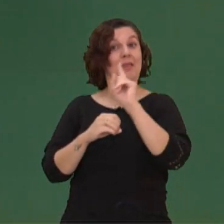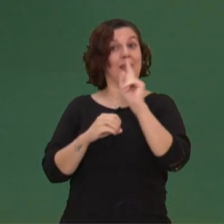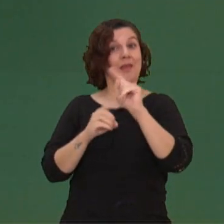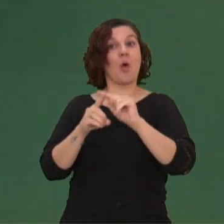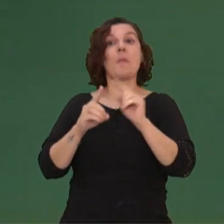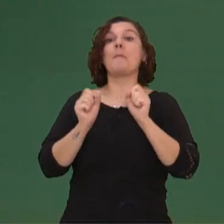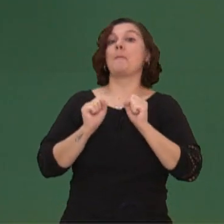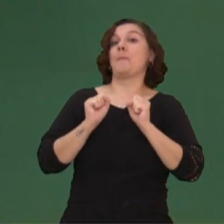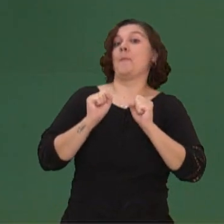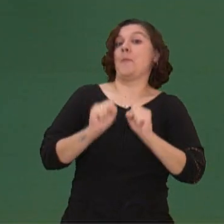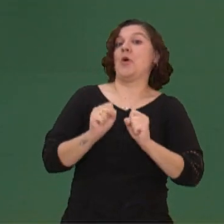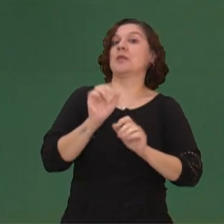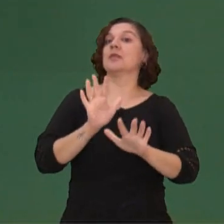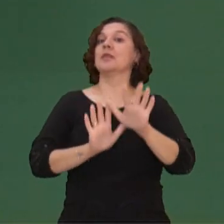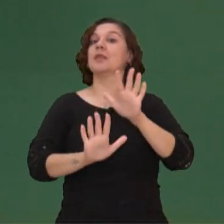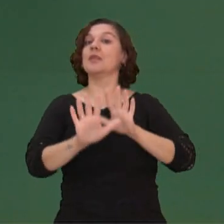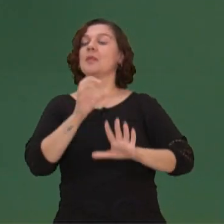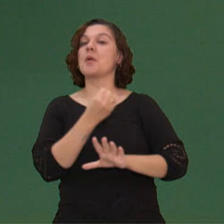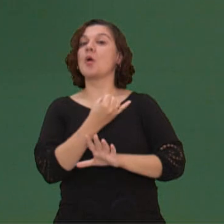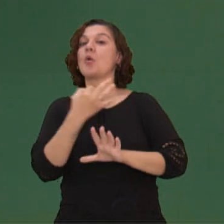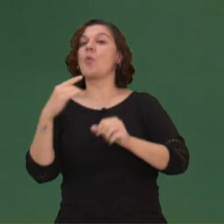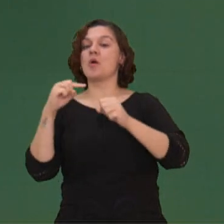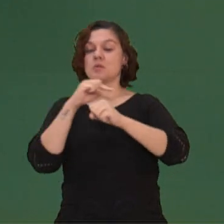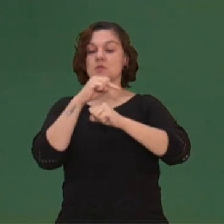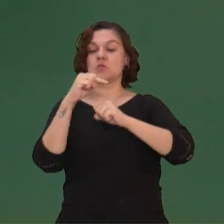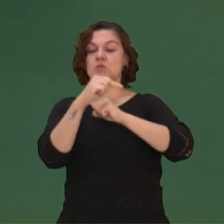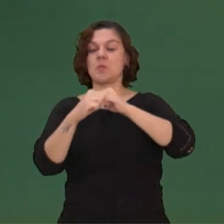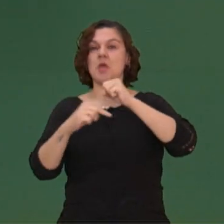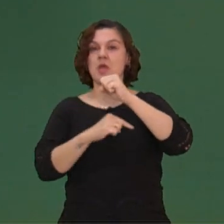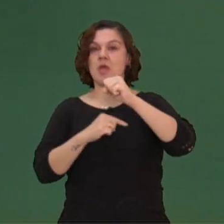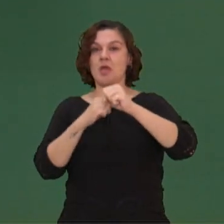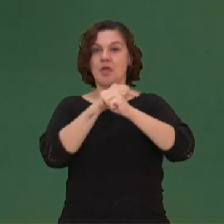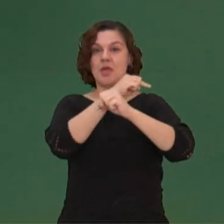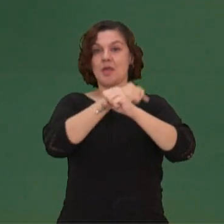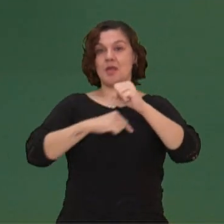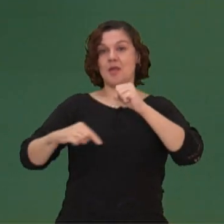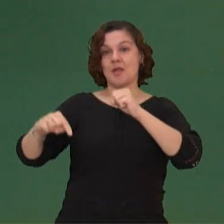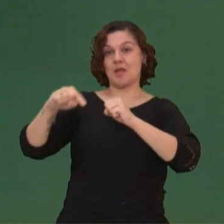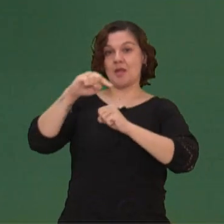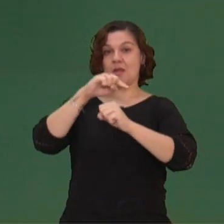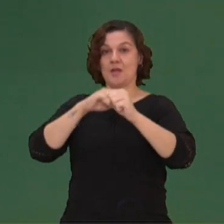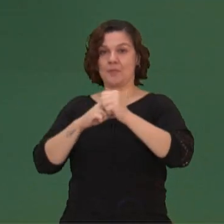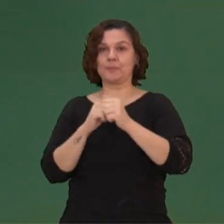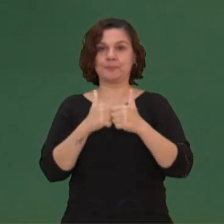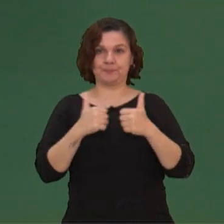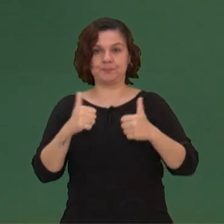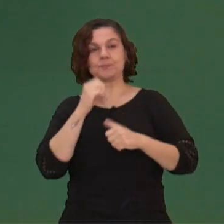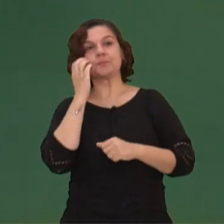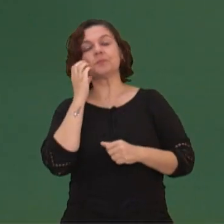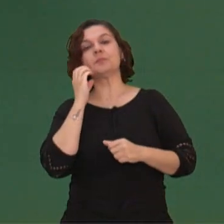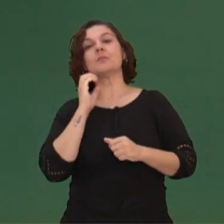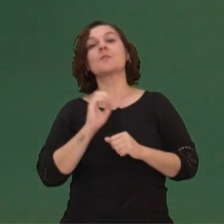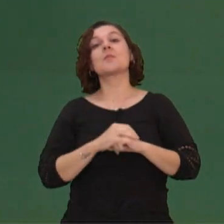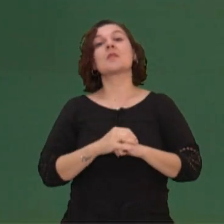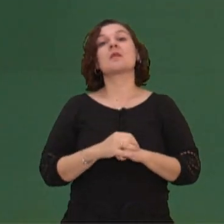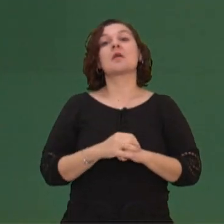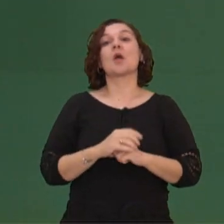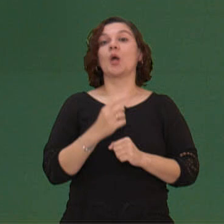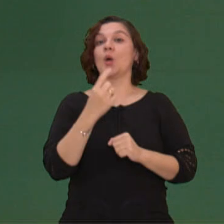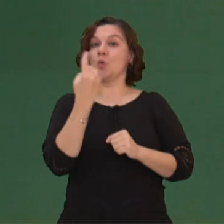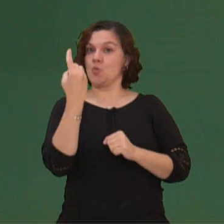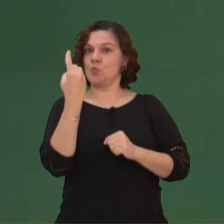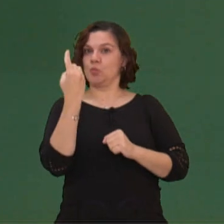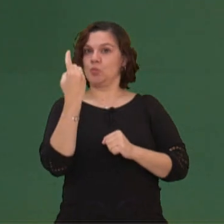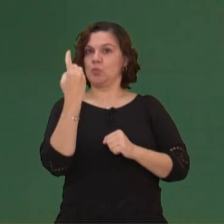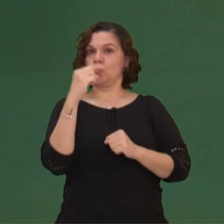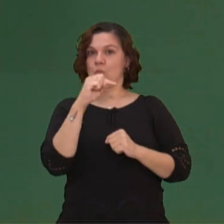ter. Depende dele ter elétrons suficientes para ocupar esses espaços. Quem tem um elétron,